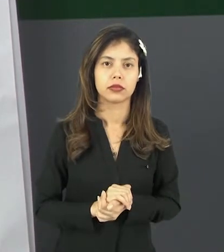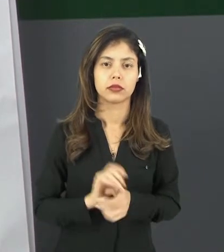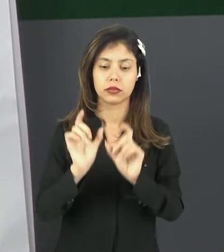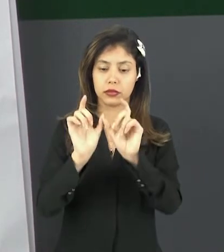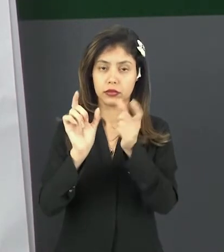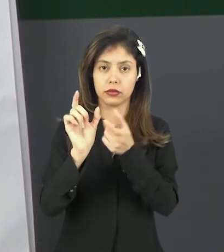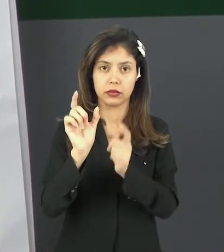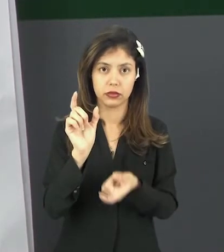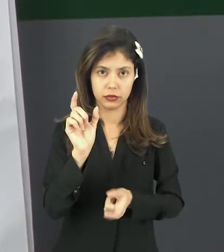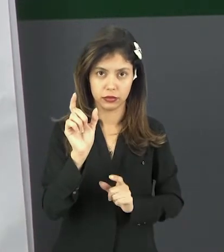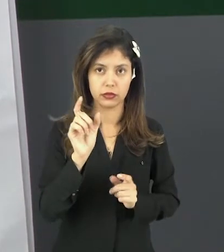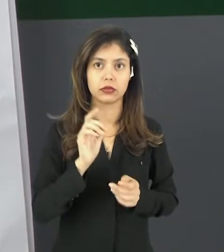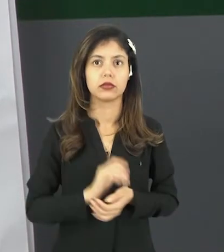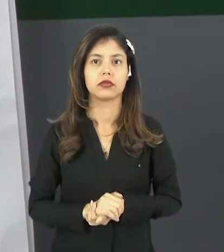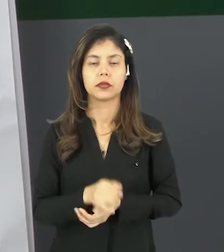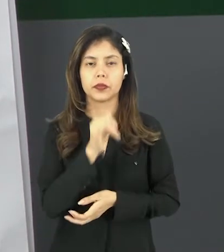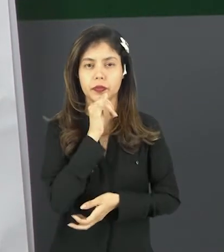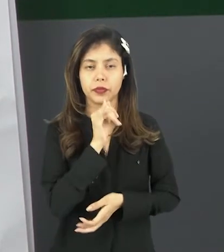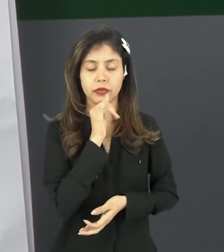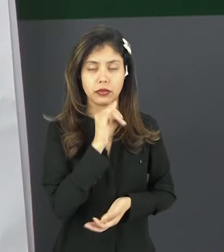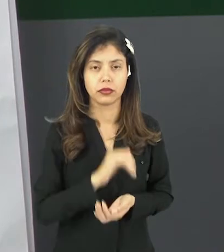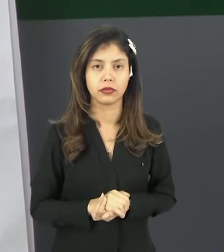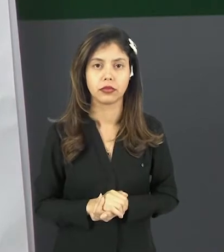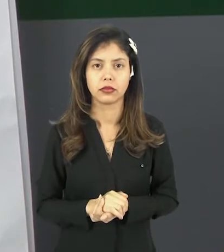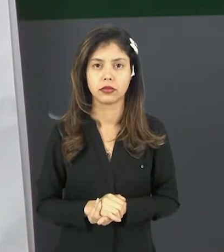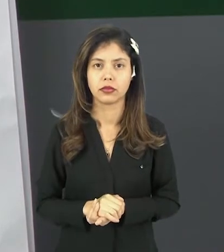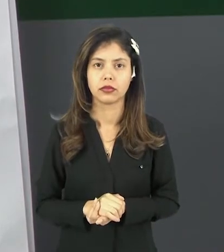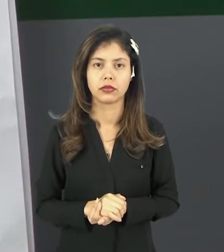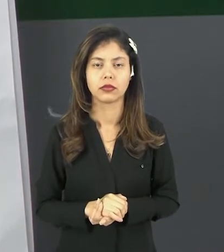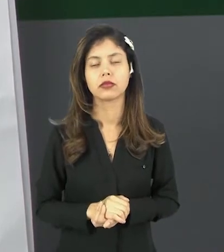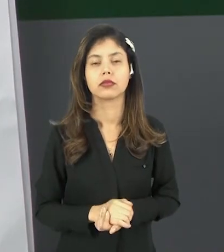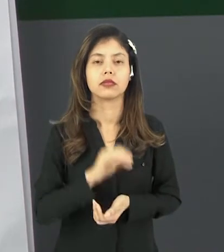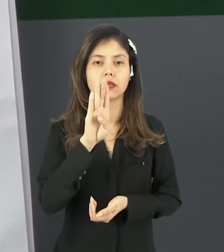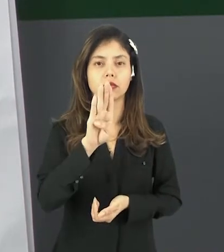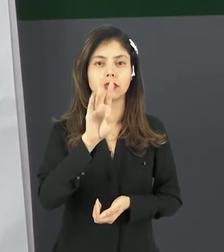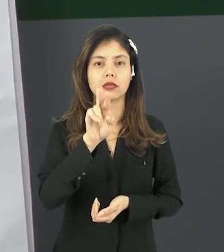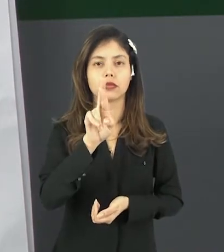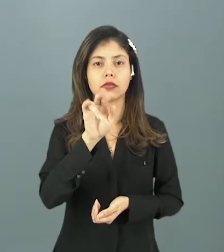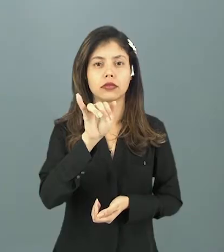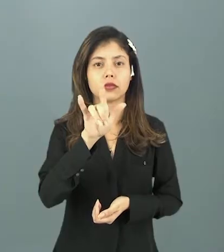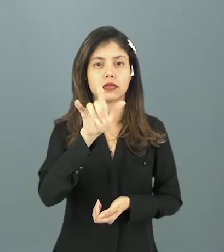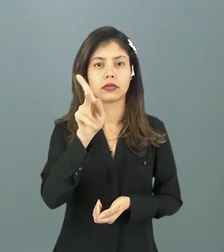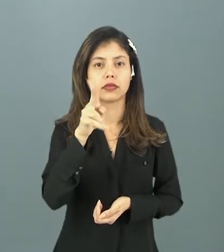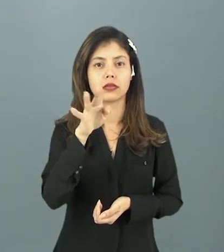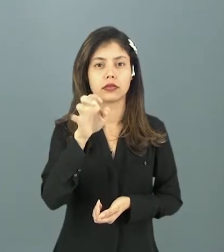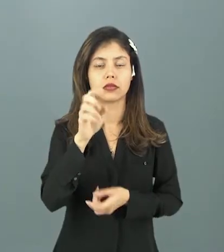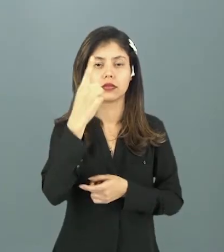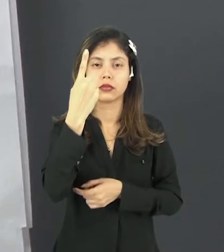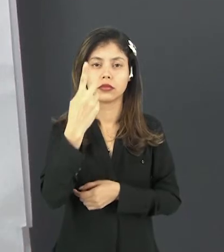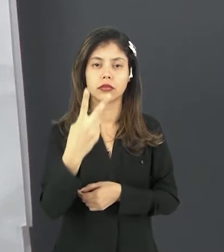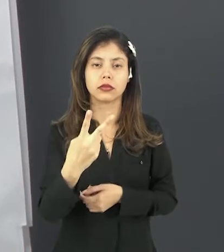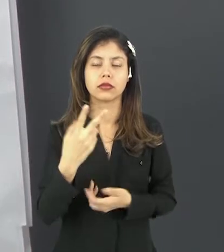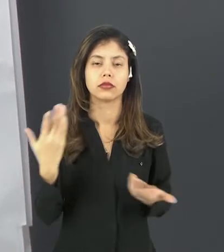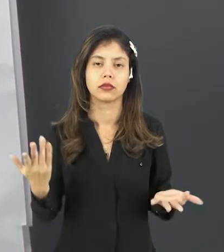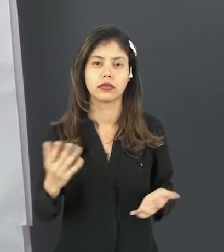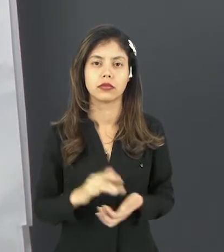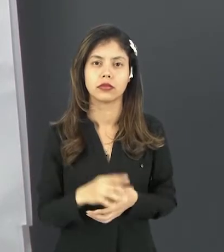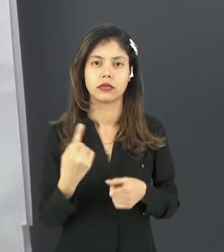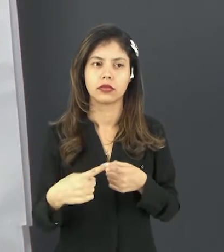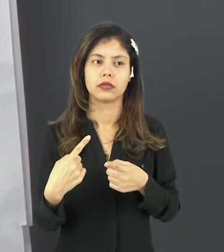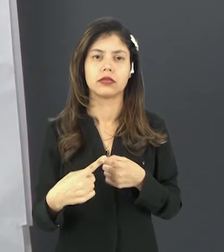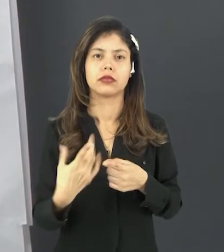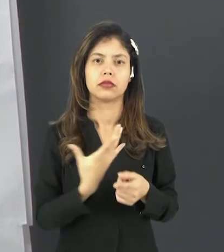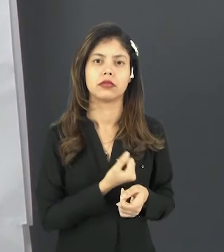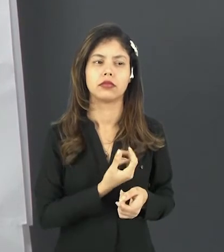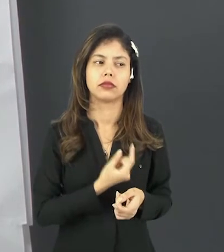verbetes. Aqui, ó. Por exemplo, a palavra brilhante aqui, como você vê, ó. Tem 1 e 2. Por que esses números aqui,